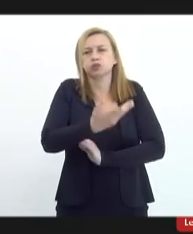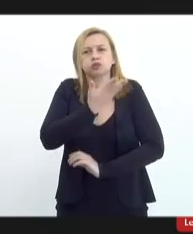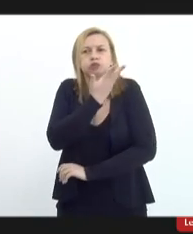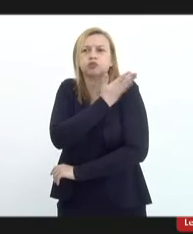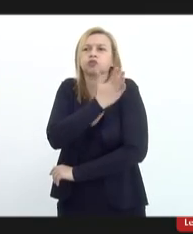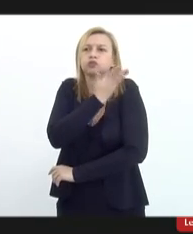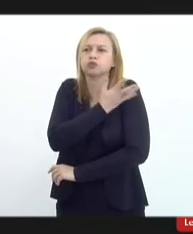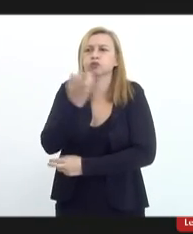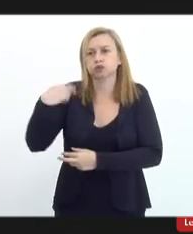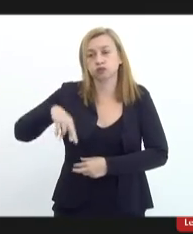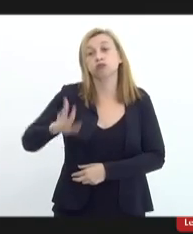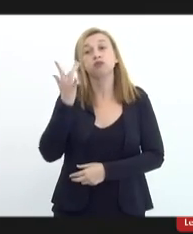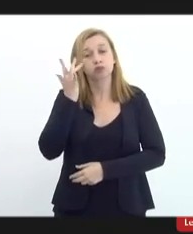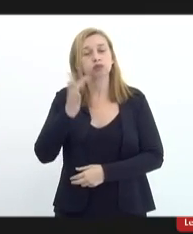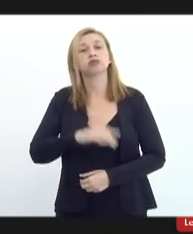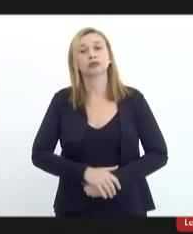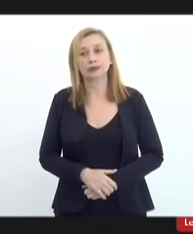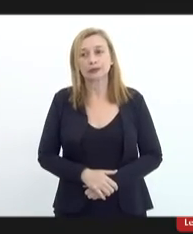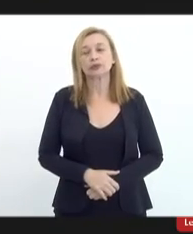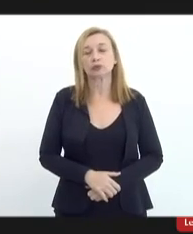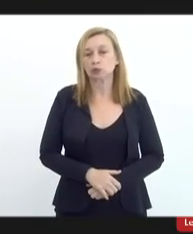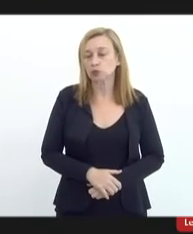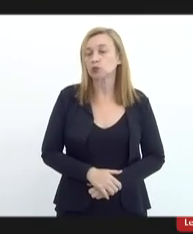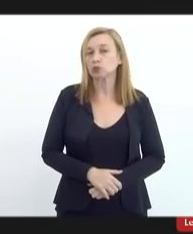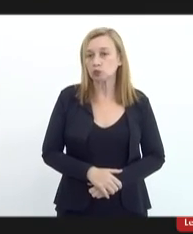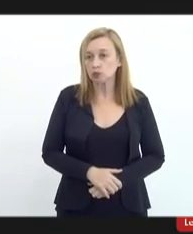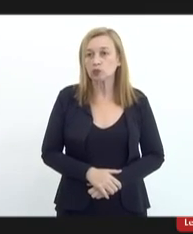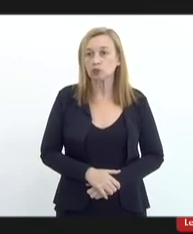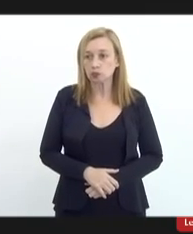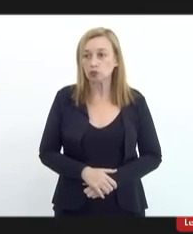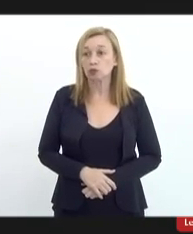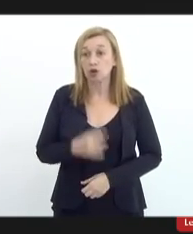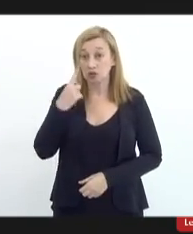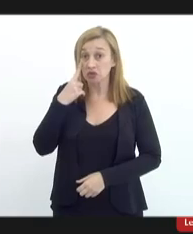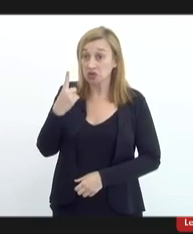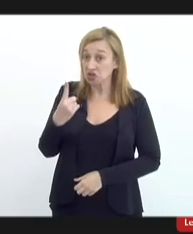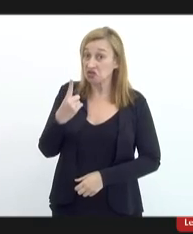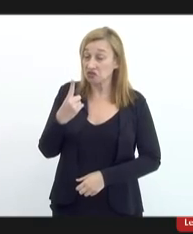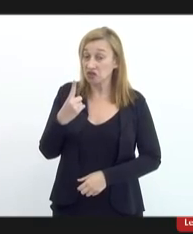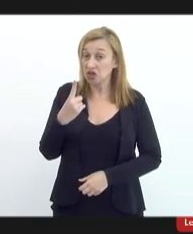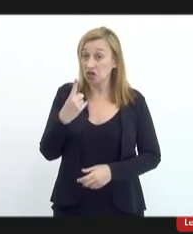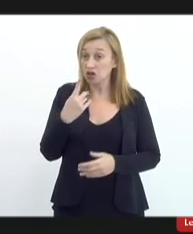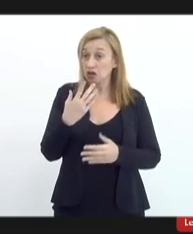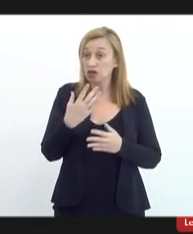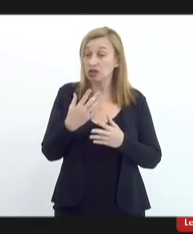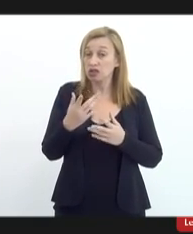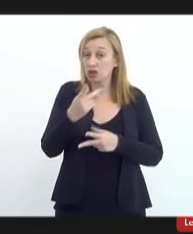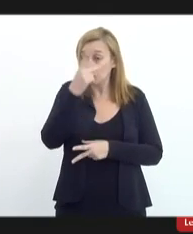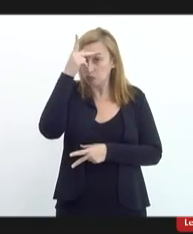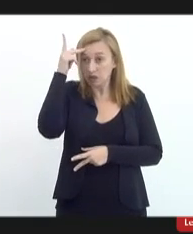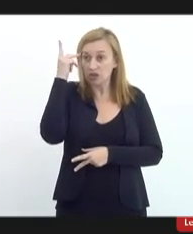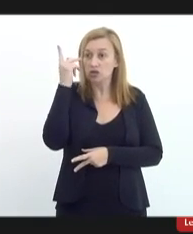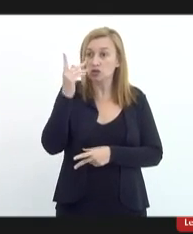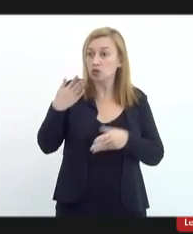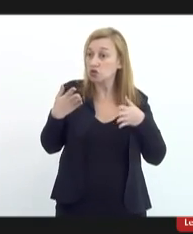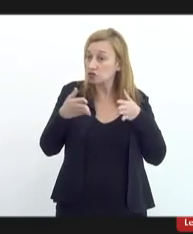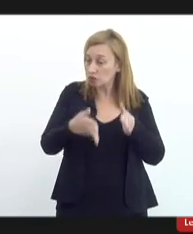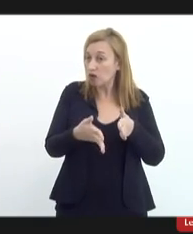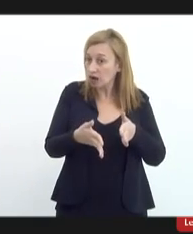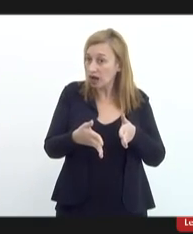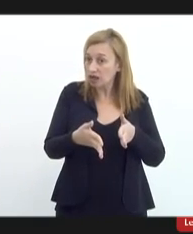preconceito religioso, eu acho. O nível, né? Você vê que o nível é extremamente... São pessoas